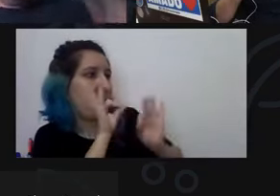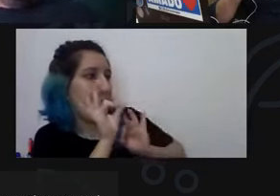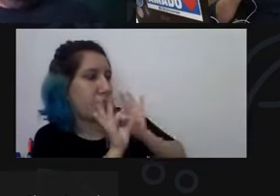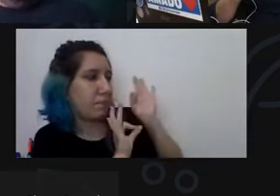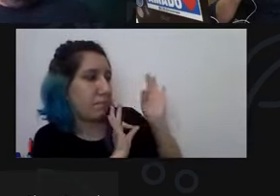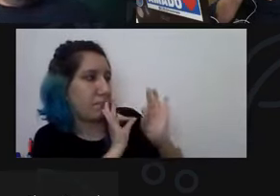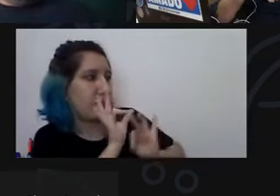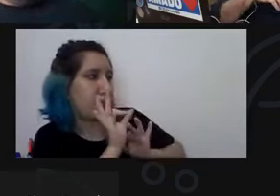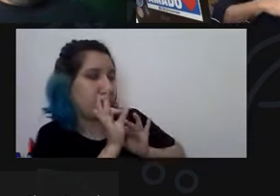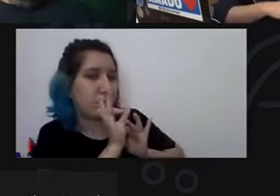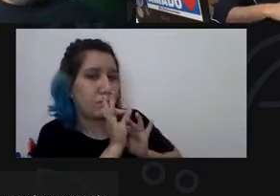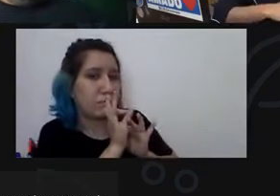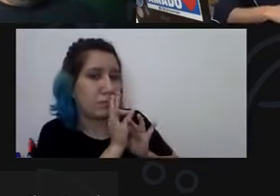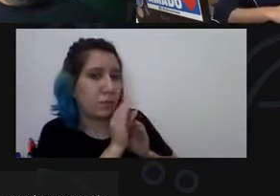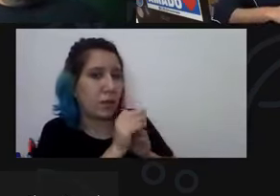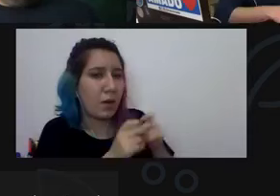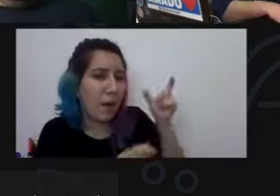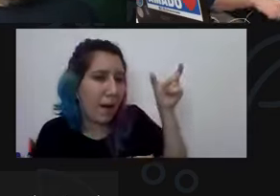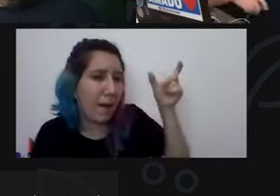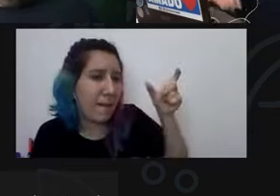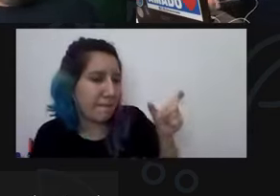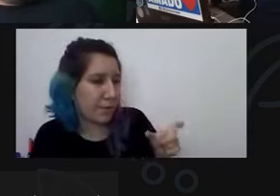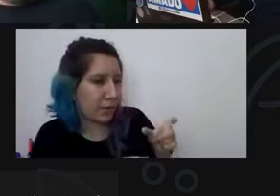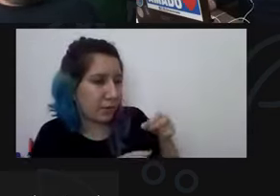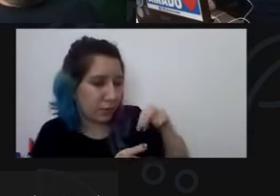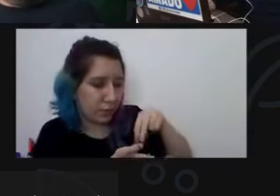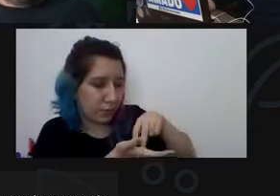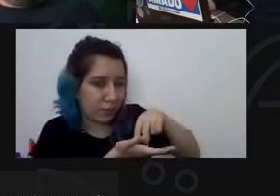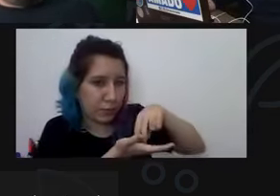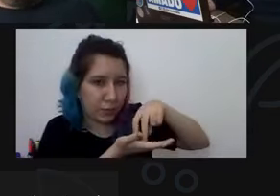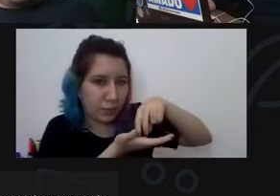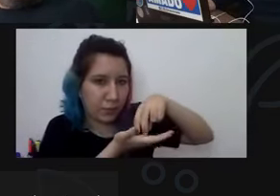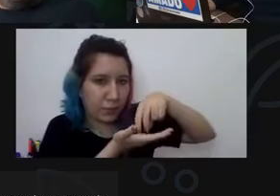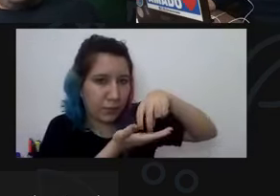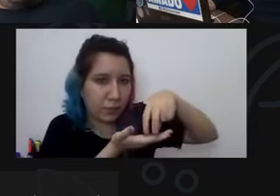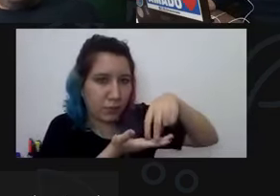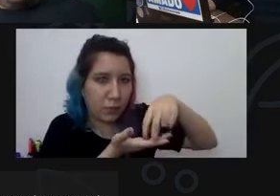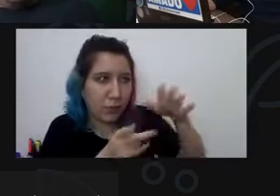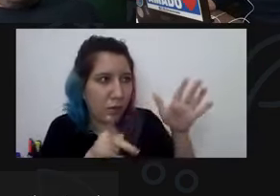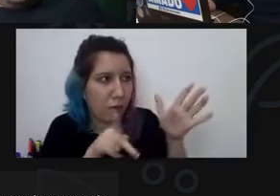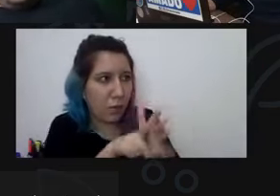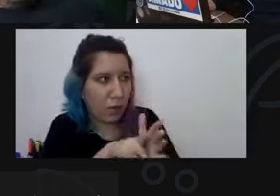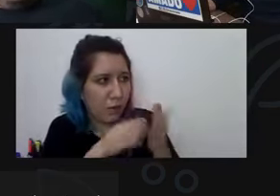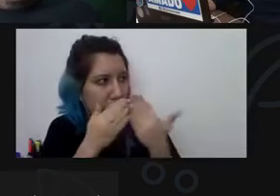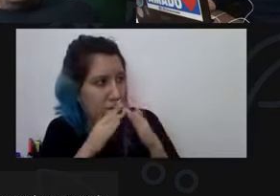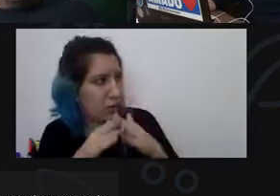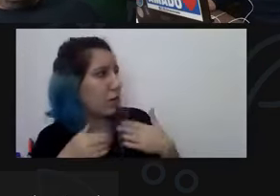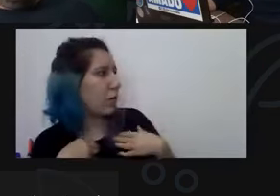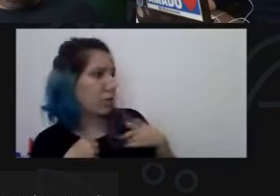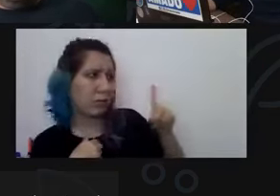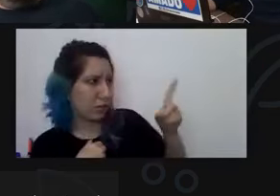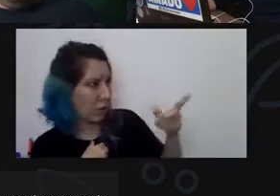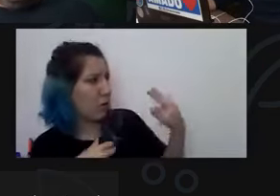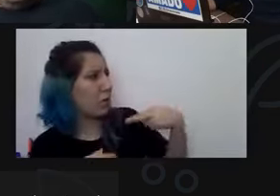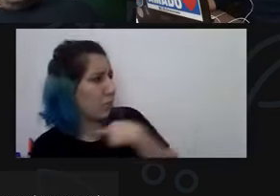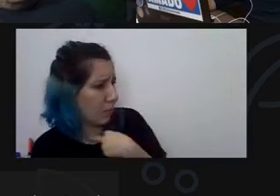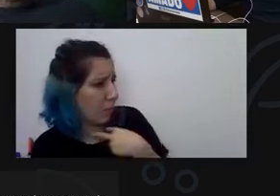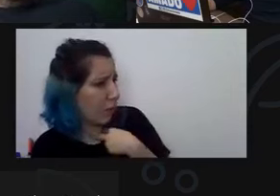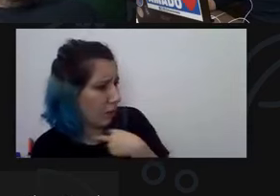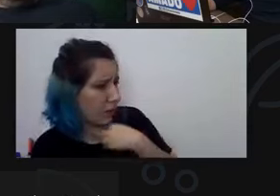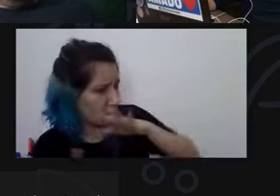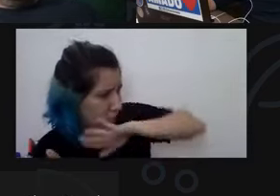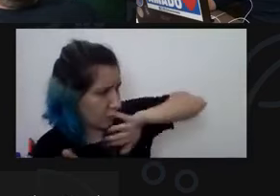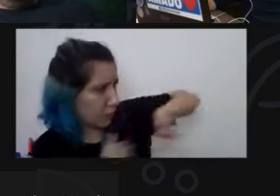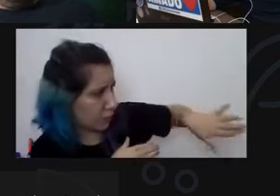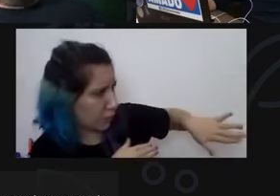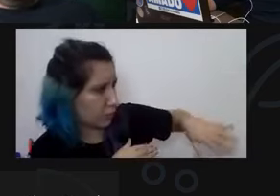quando a pessoa em outra cidade está pisando na grama ou estragando alguma coisa, você vê que o próprio morador, ô colega, não faz isso não. Então,